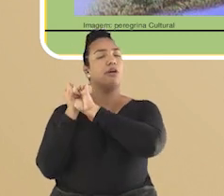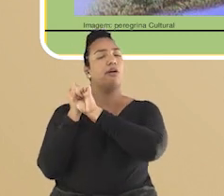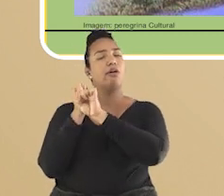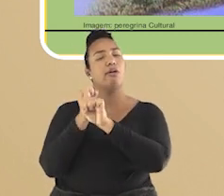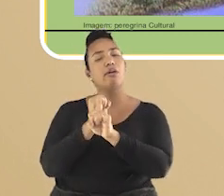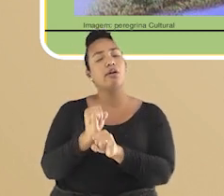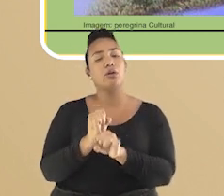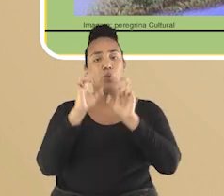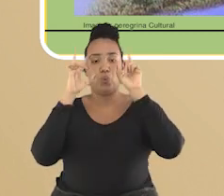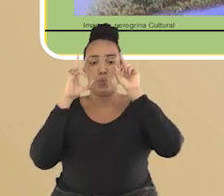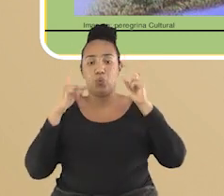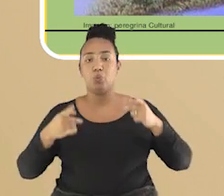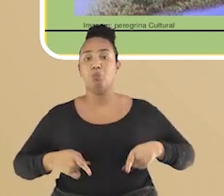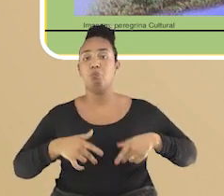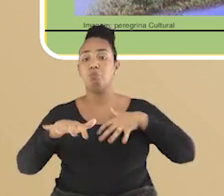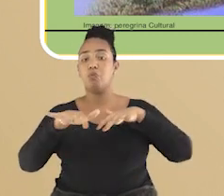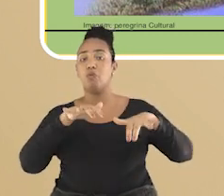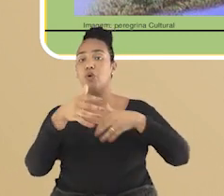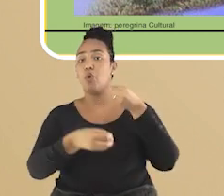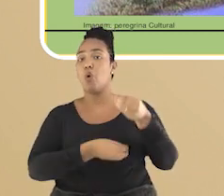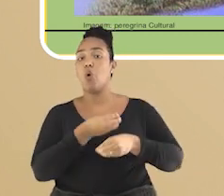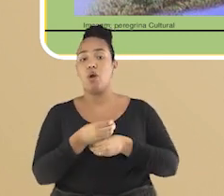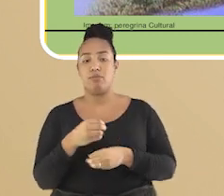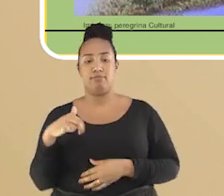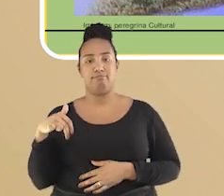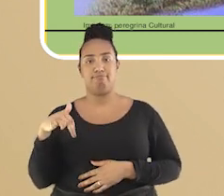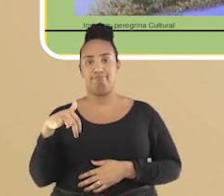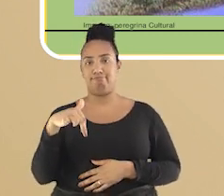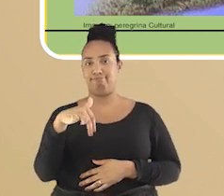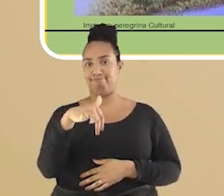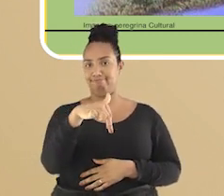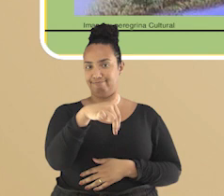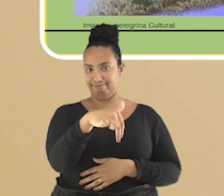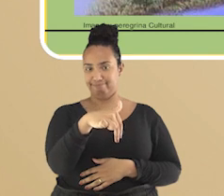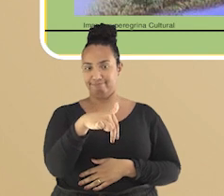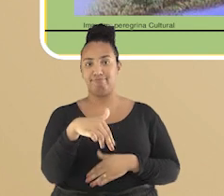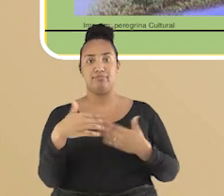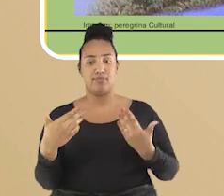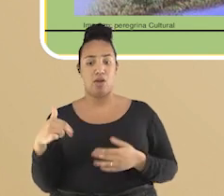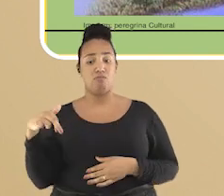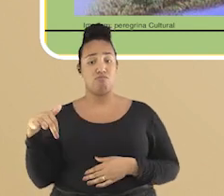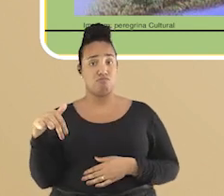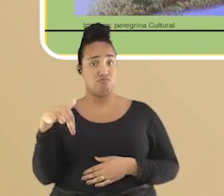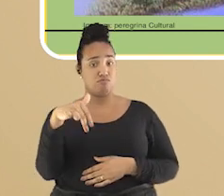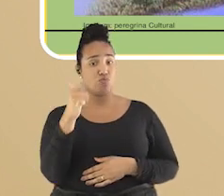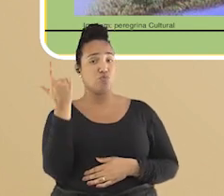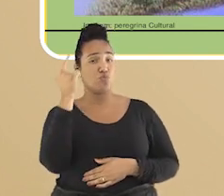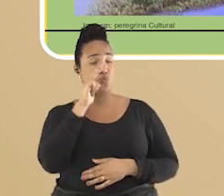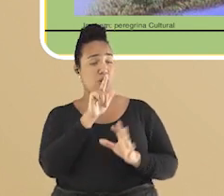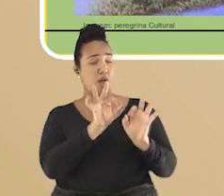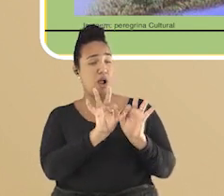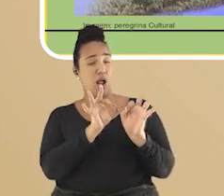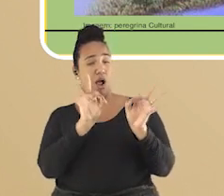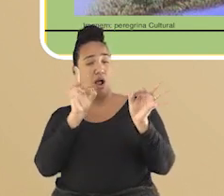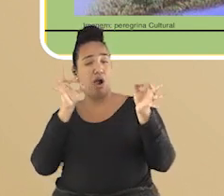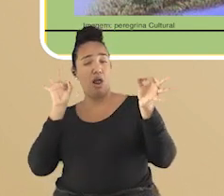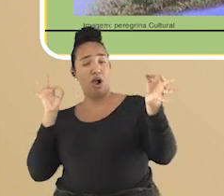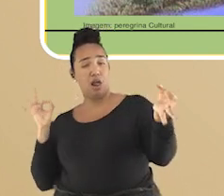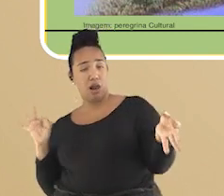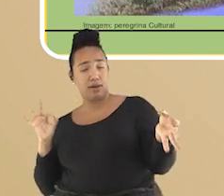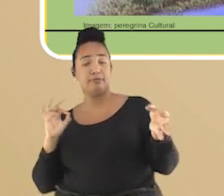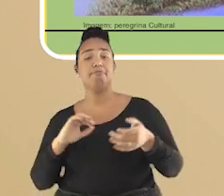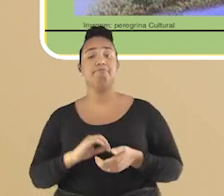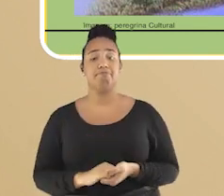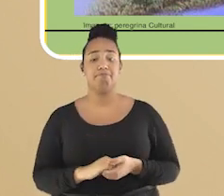ser humano se movia somente a pé. Caminhando, ele atravessou grandes distâncias. E no início